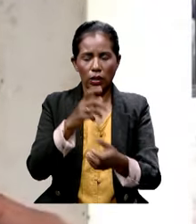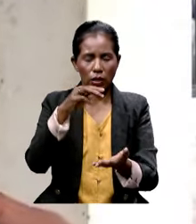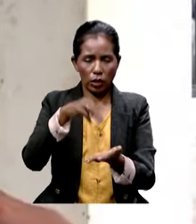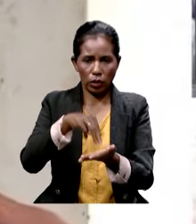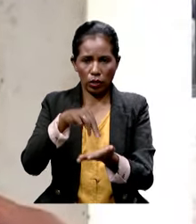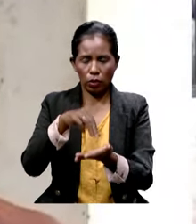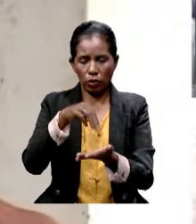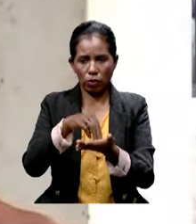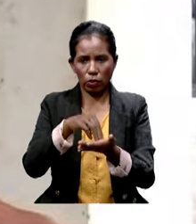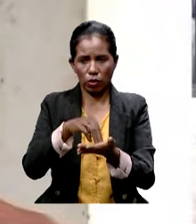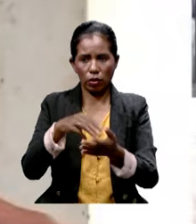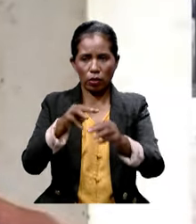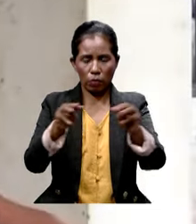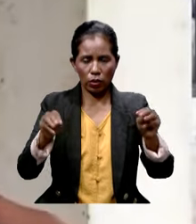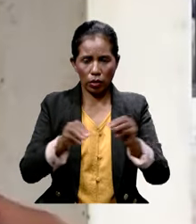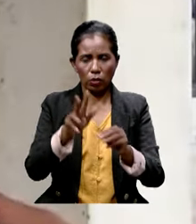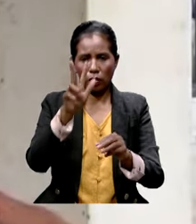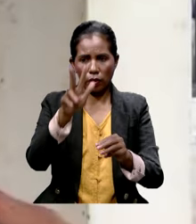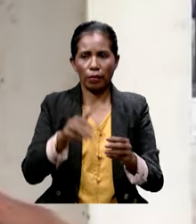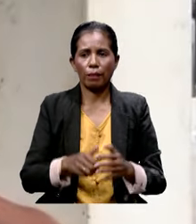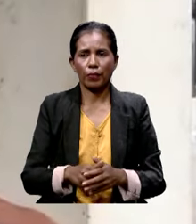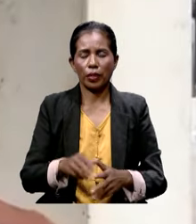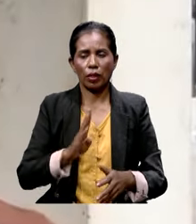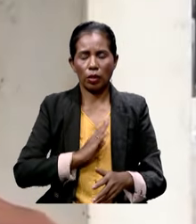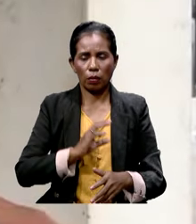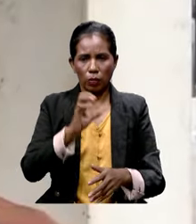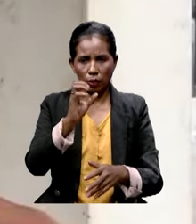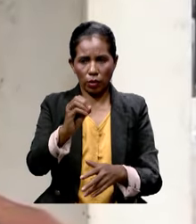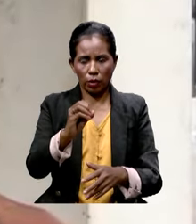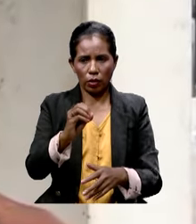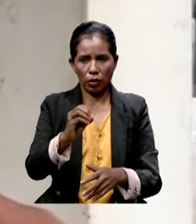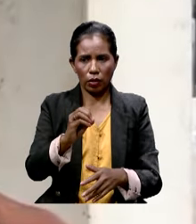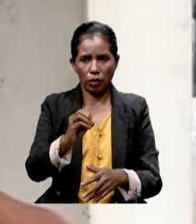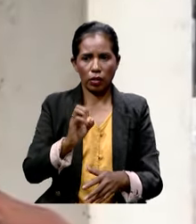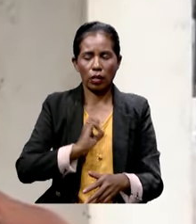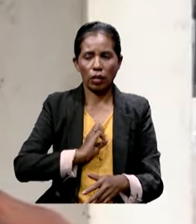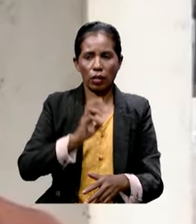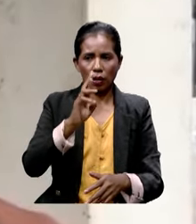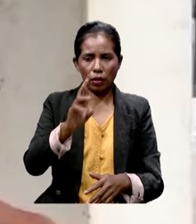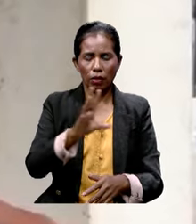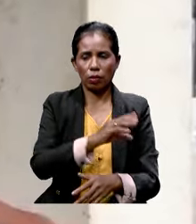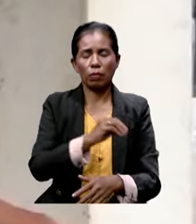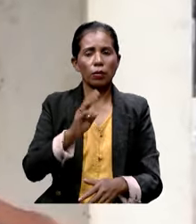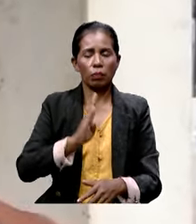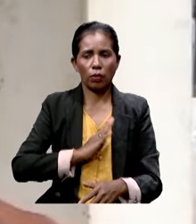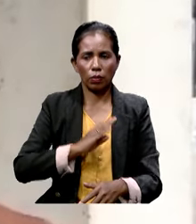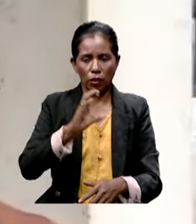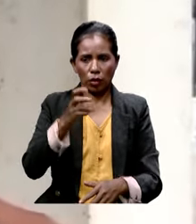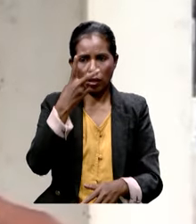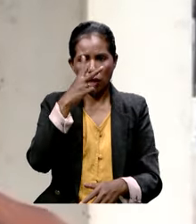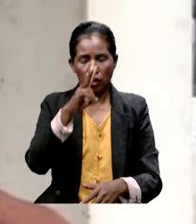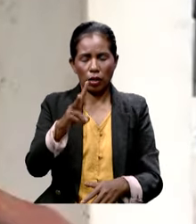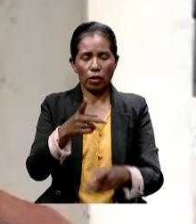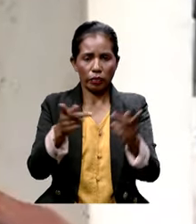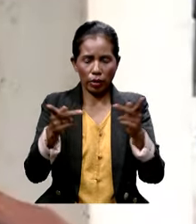lijasan iha musim betul iha komunal ermera nomus bokal hari ini baik